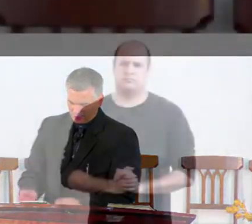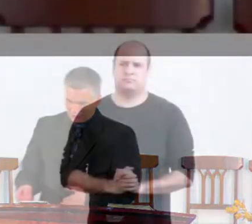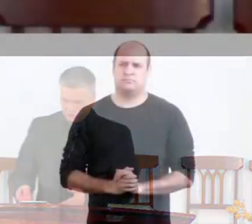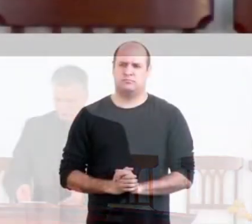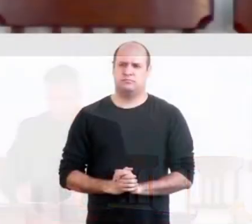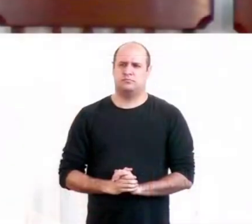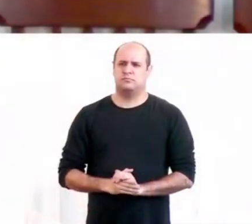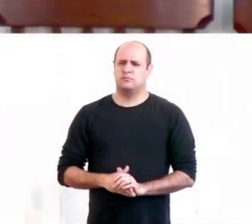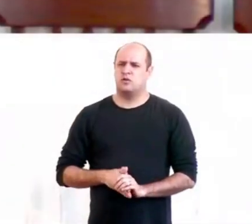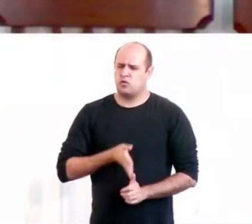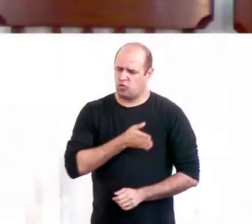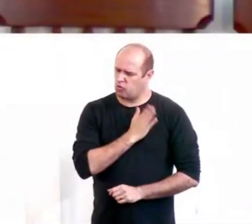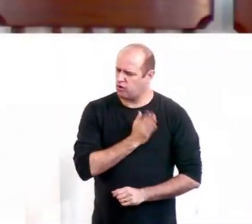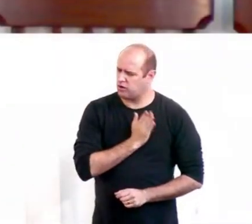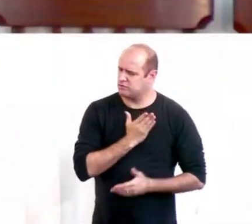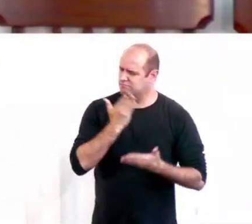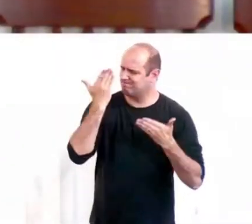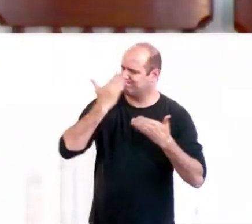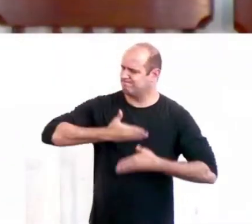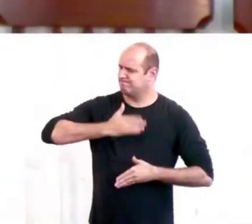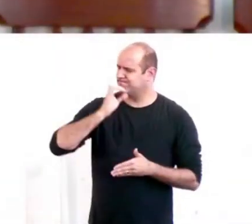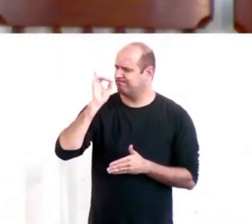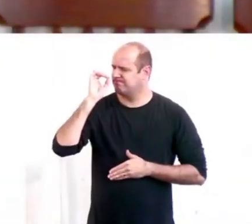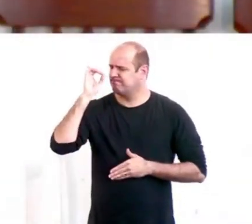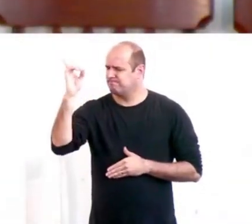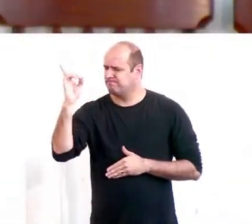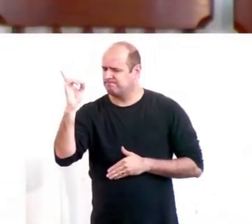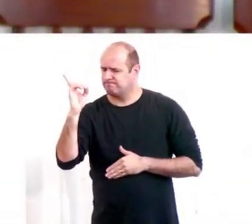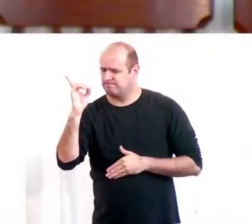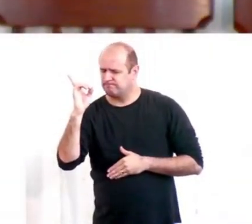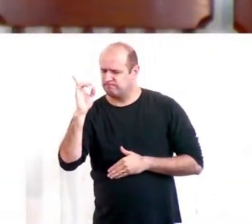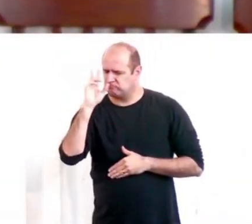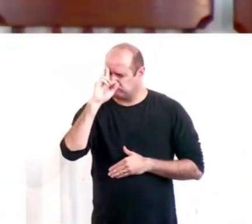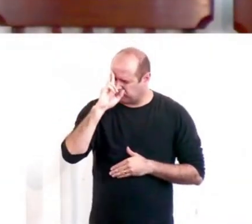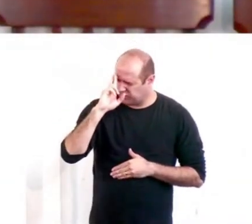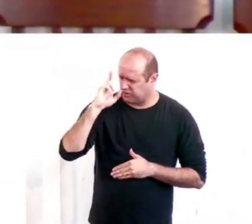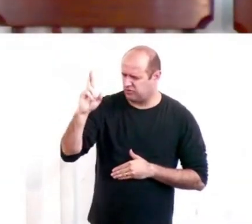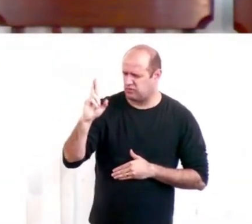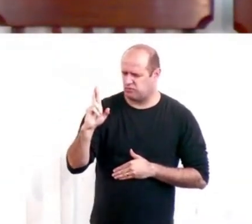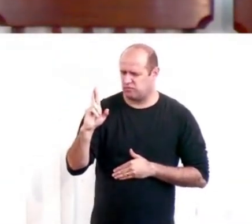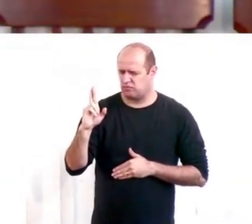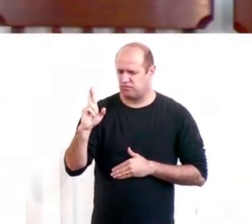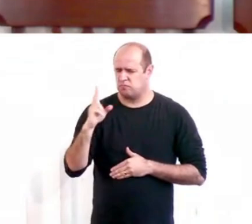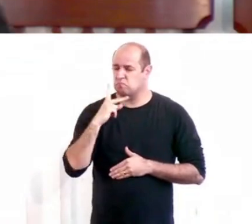colocando o nosso coração diante do Pai, diante de Deus, o seu Pai,